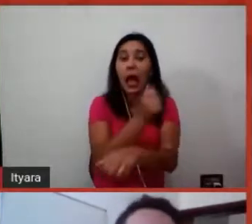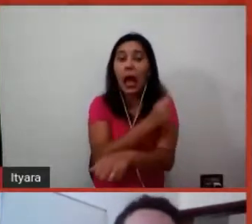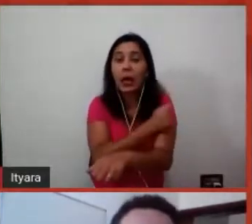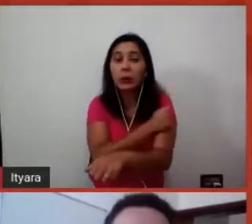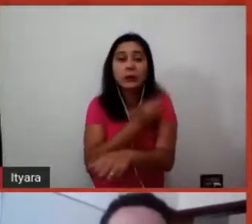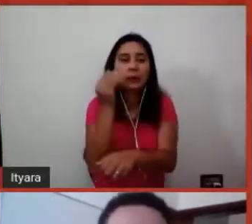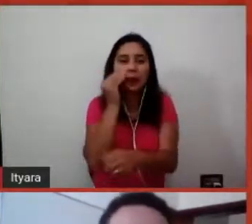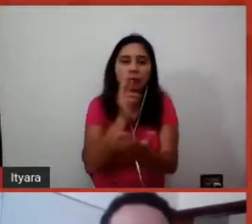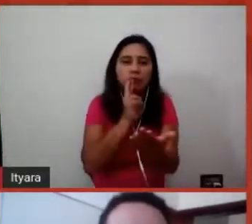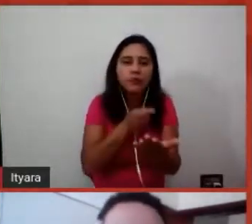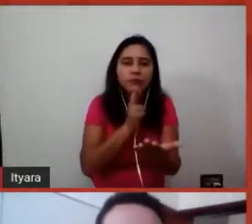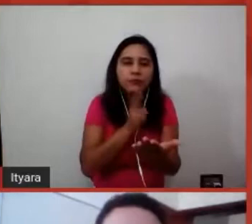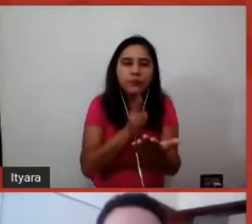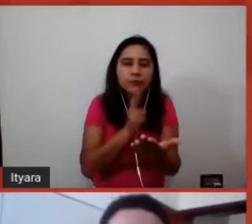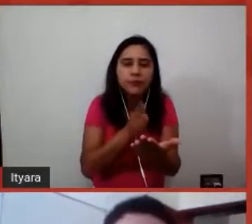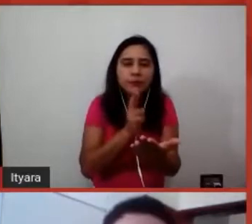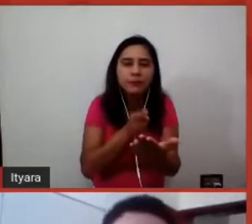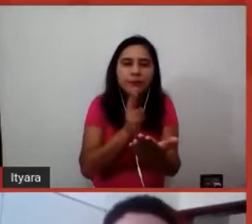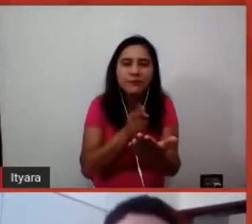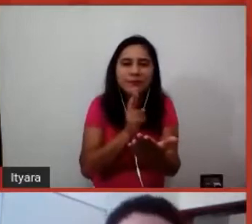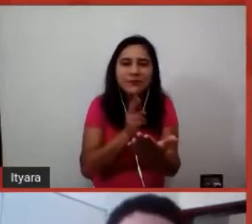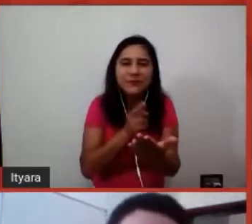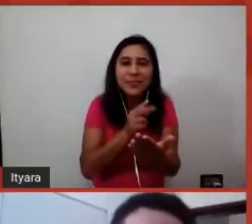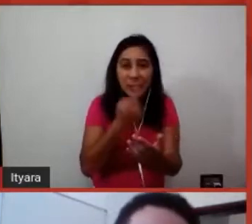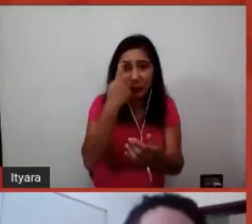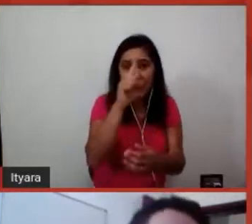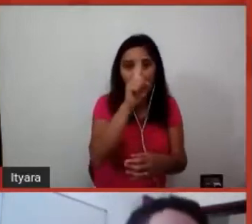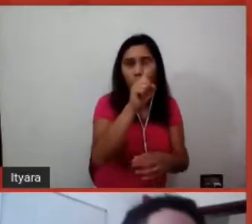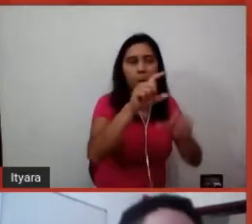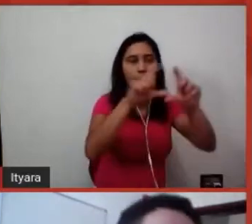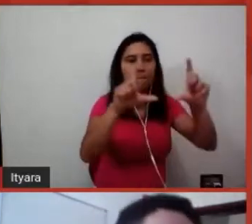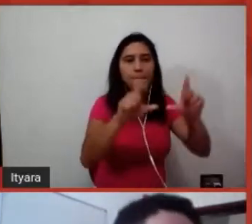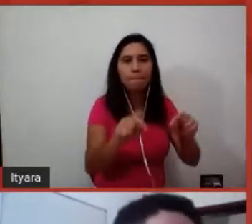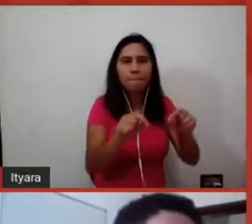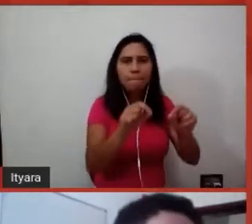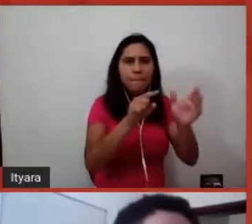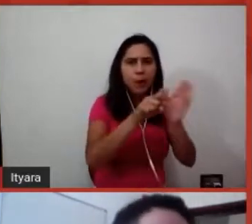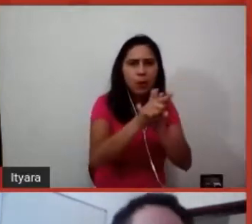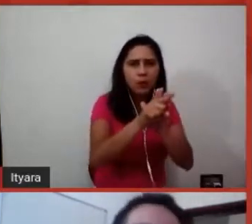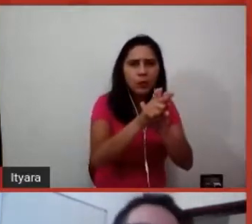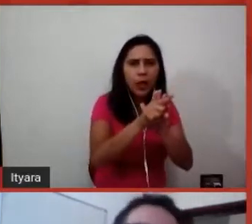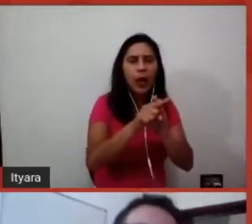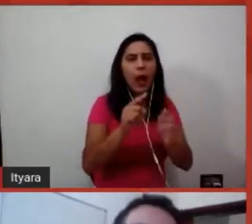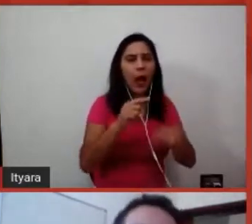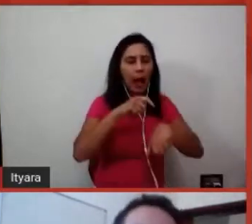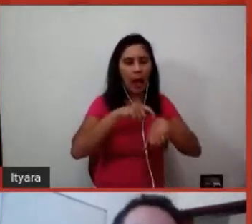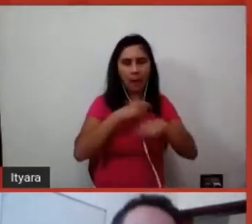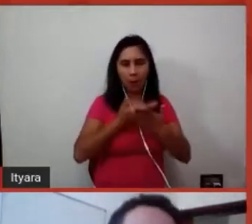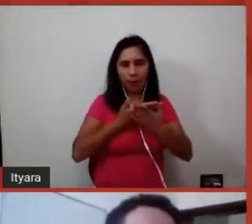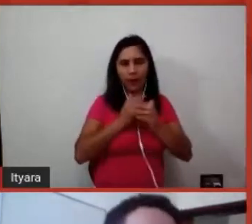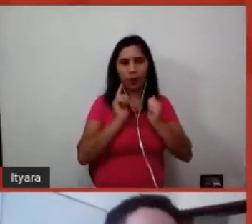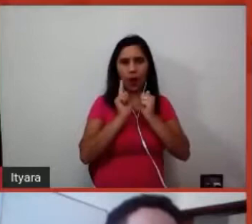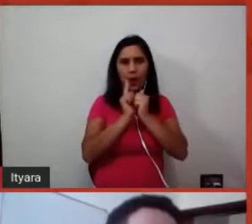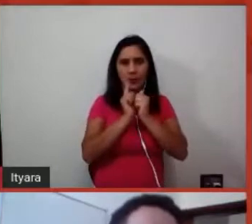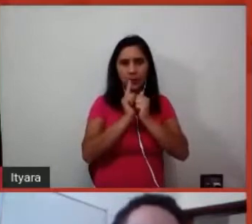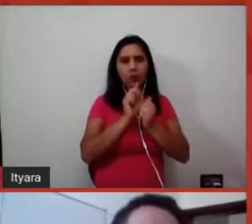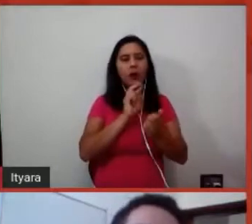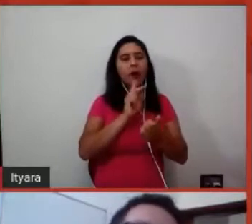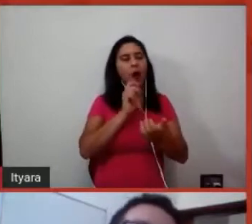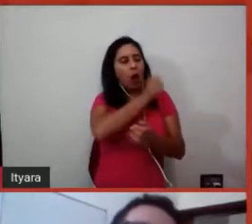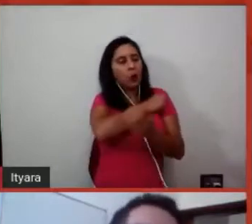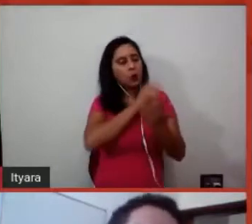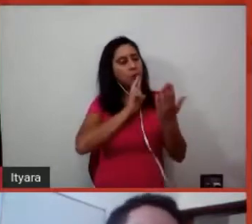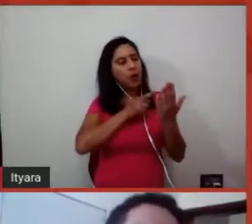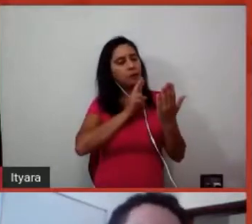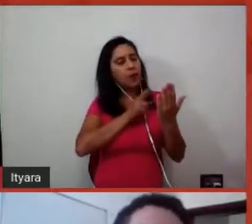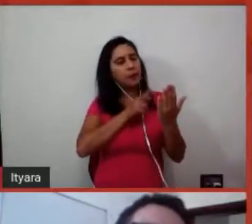questões de aprendizagem que foram suscitadas no primeiro encontro. E aí, num encontro posterior, né, o problema vai ser